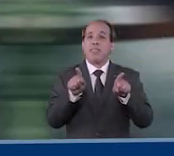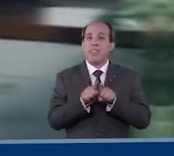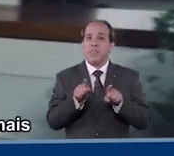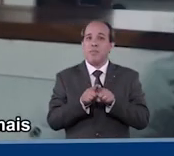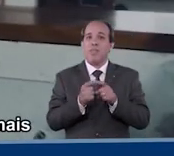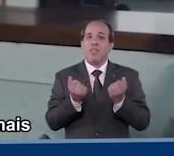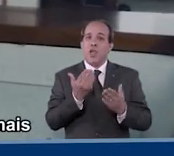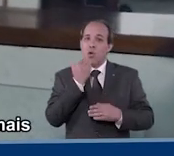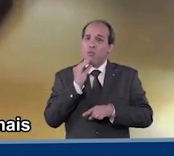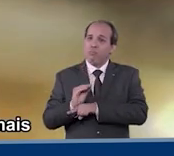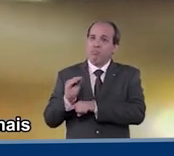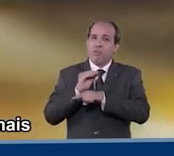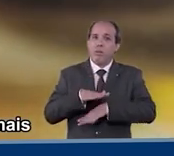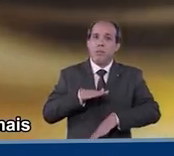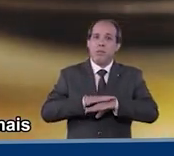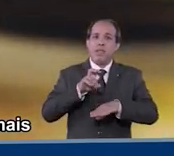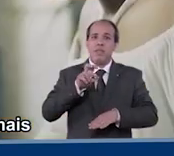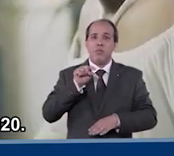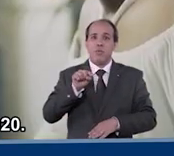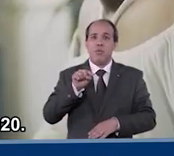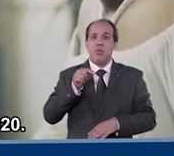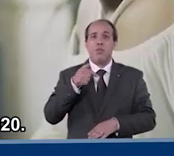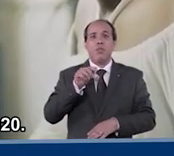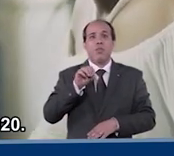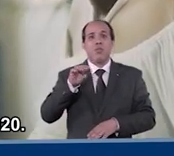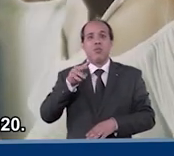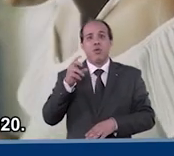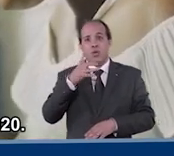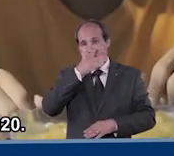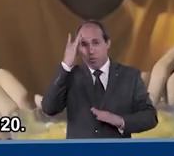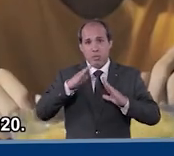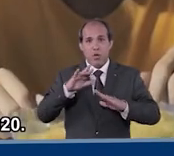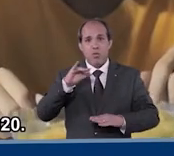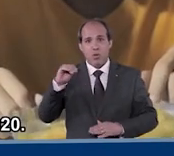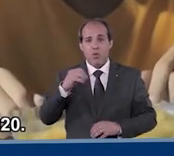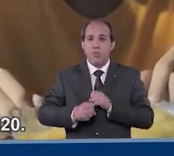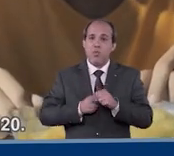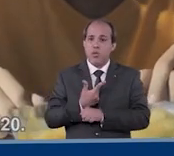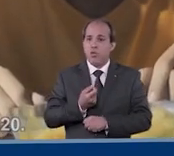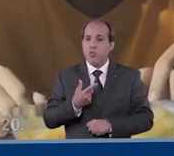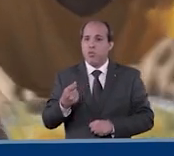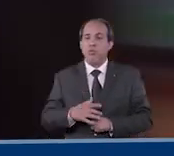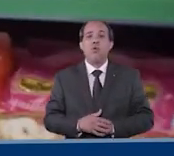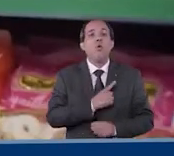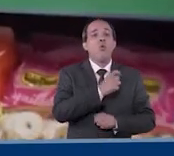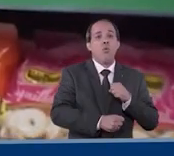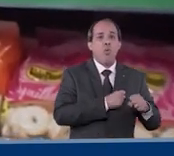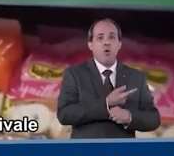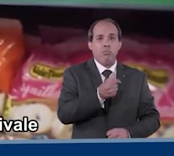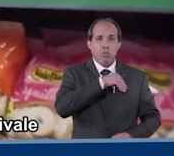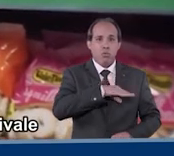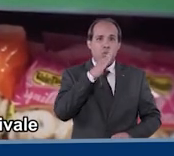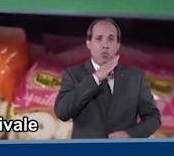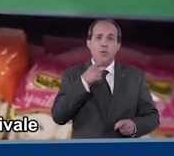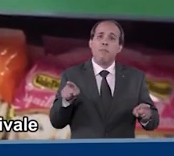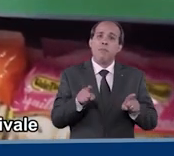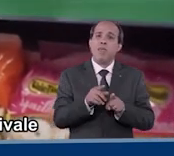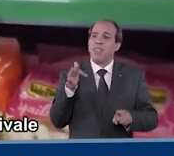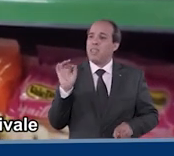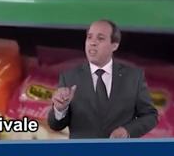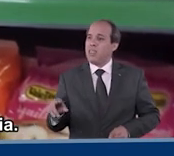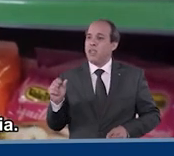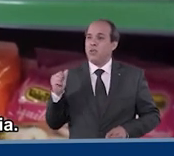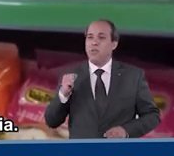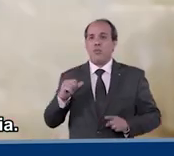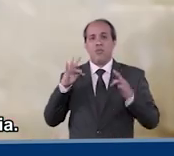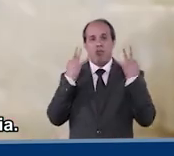dose. Também levou comida à mesa de mais de 5 milhões e 700 mil fluminenses em 2020. Um ano de auxílio